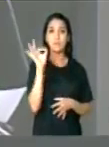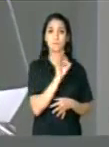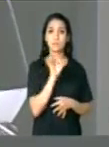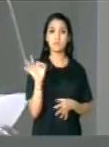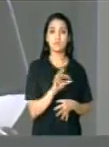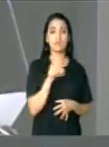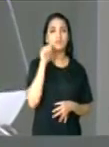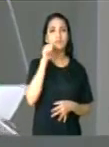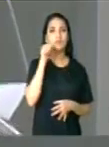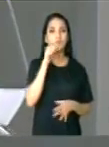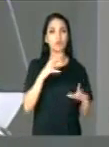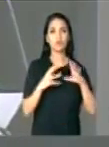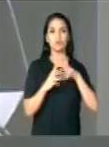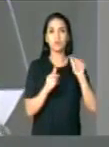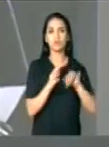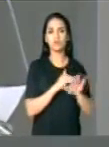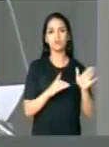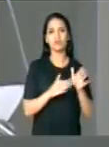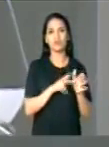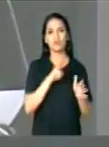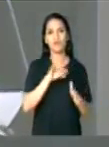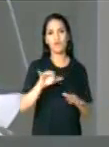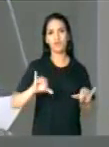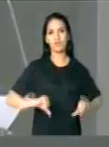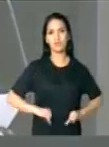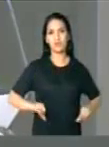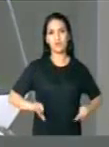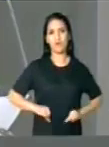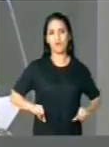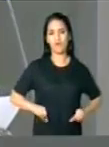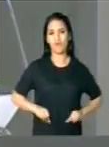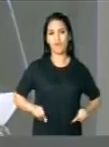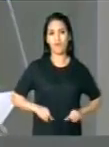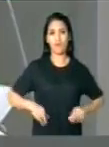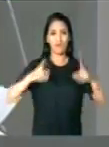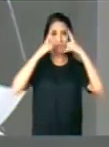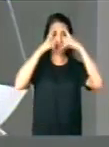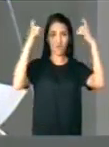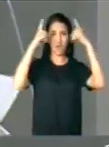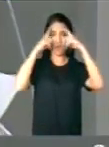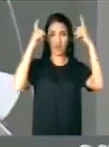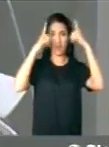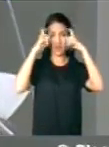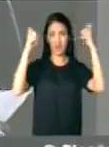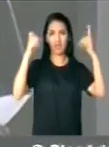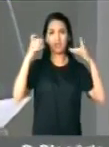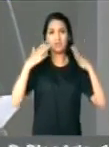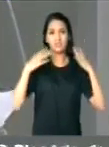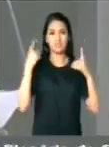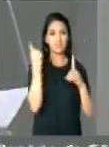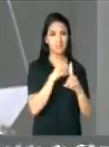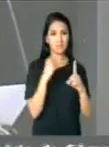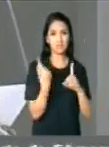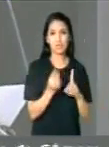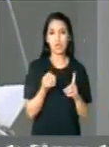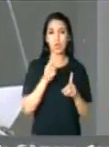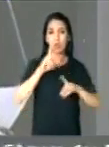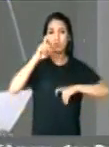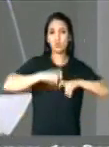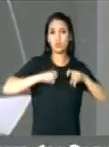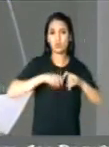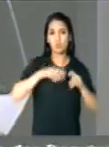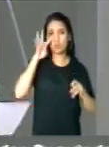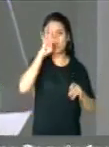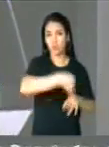em todo o mundo vão sofrer algum tipo de abuso físico ou sexual ao longo da vida. Além